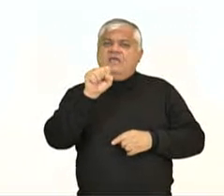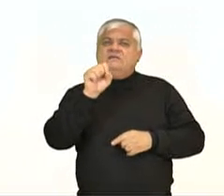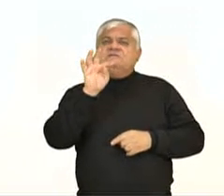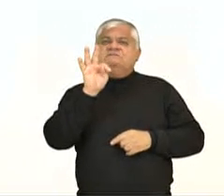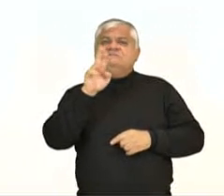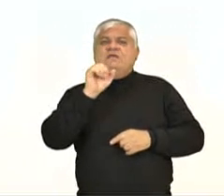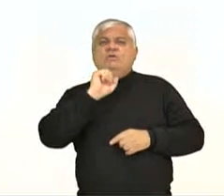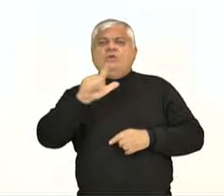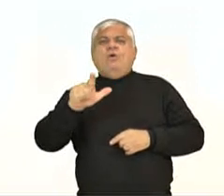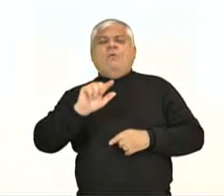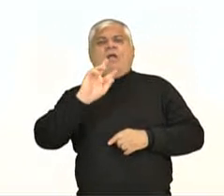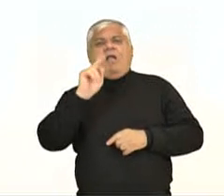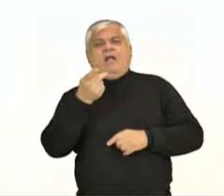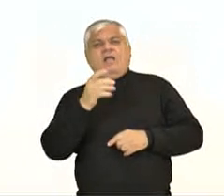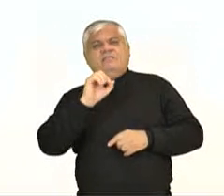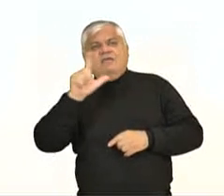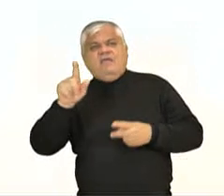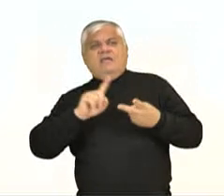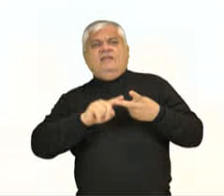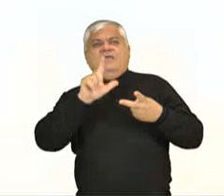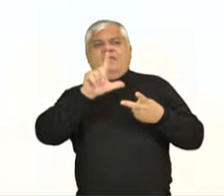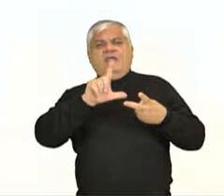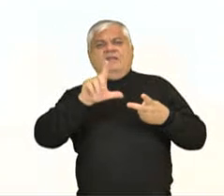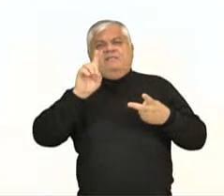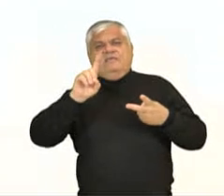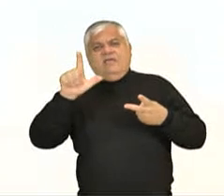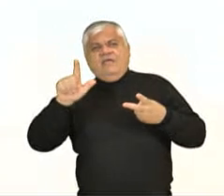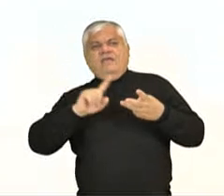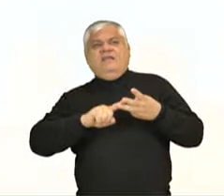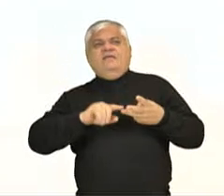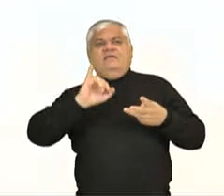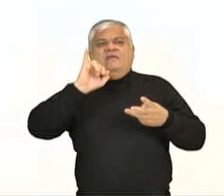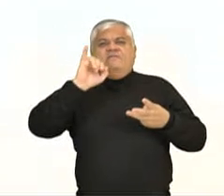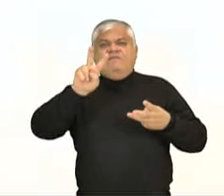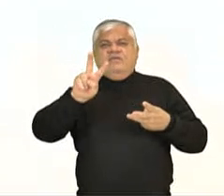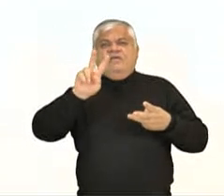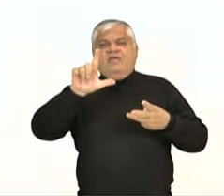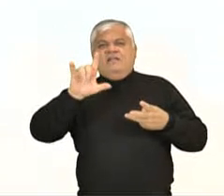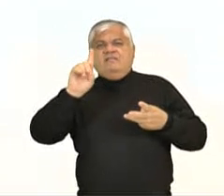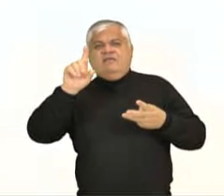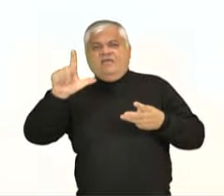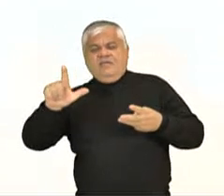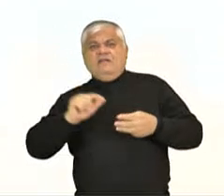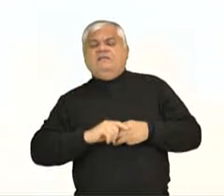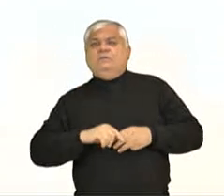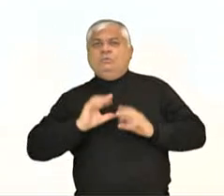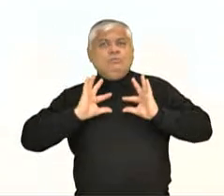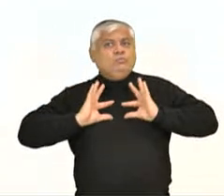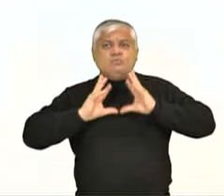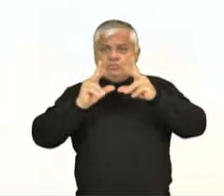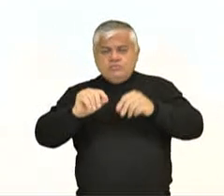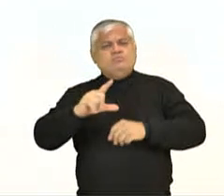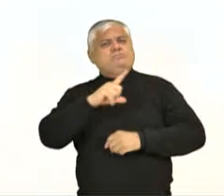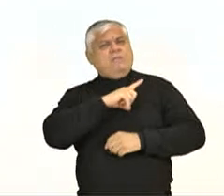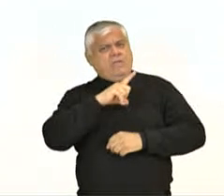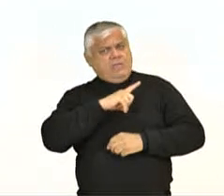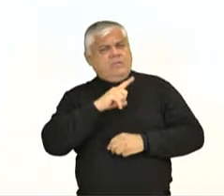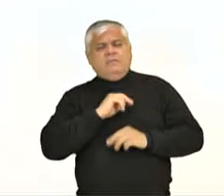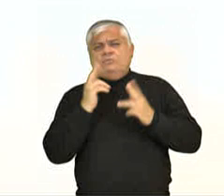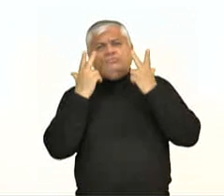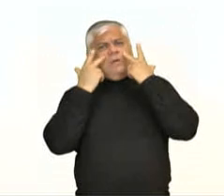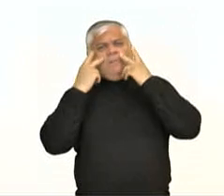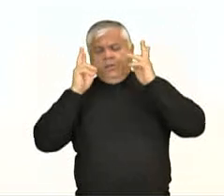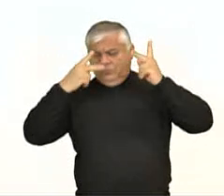frações HDL, LDL e VLDL. Todos nós possuímos triglicerídeo. Isso é